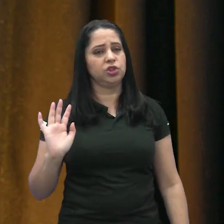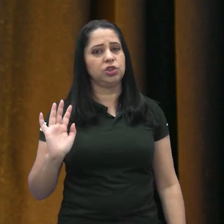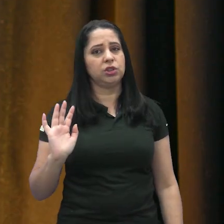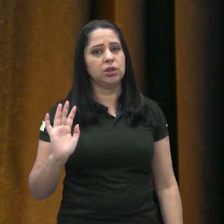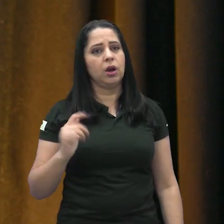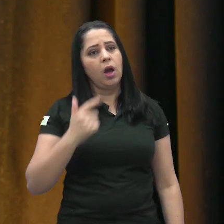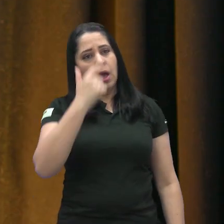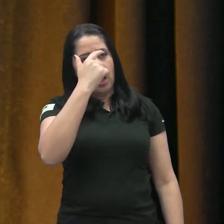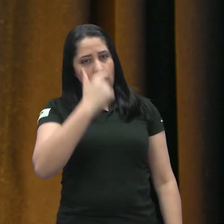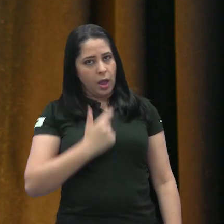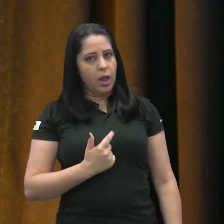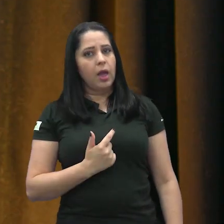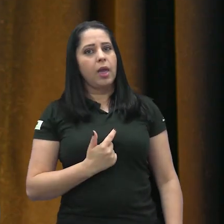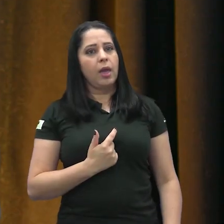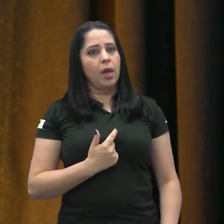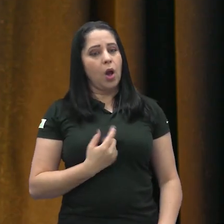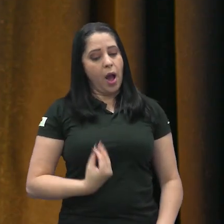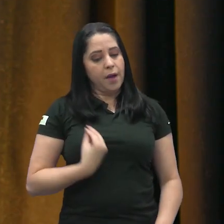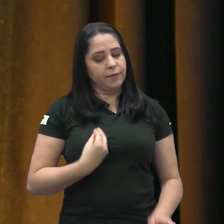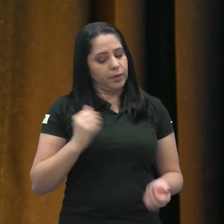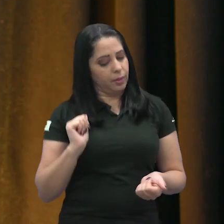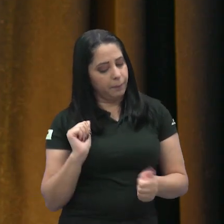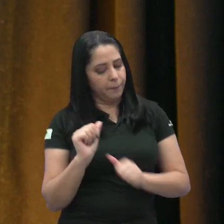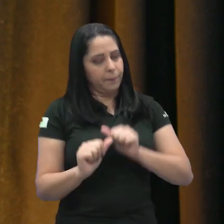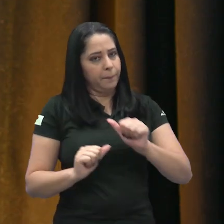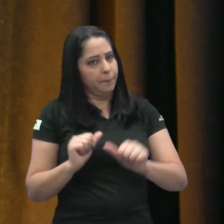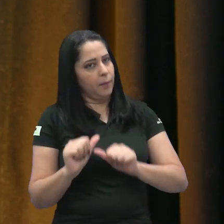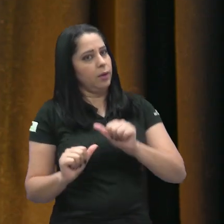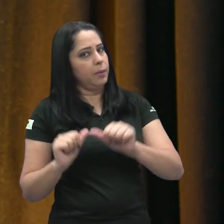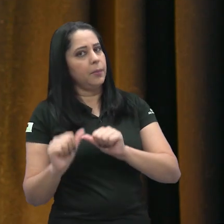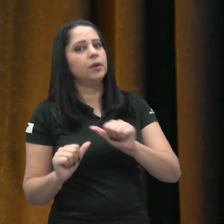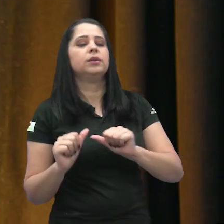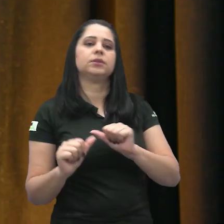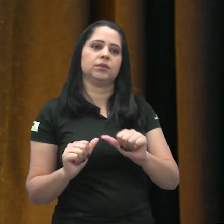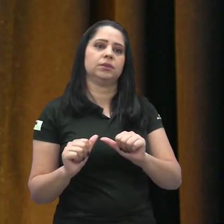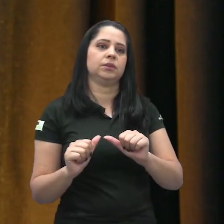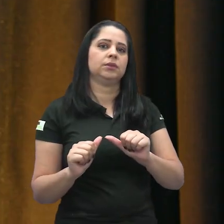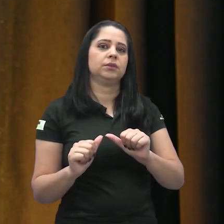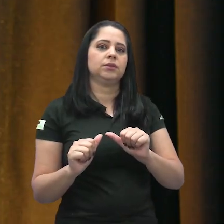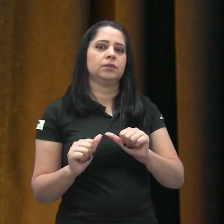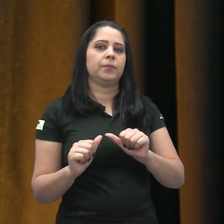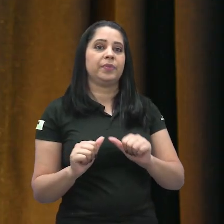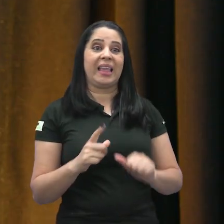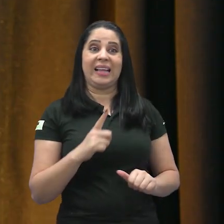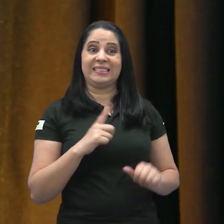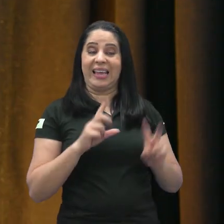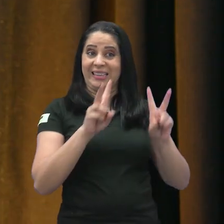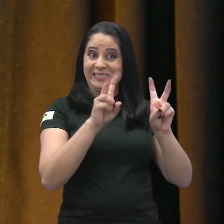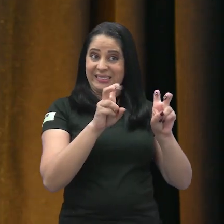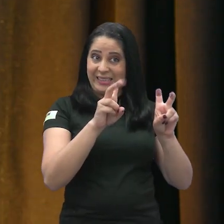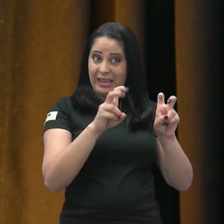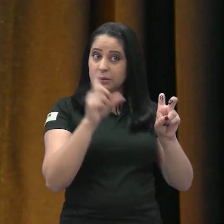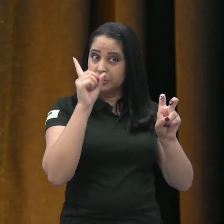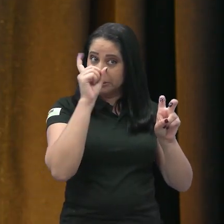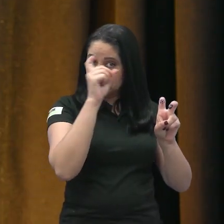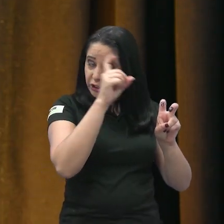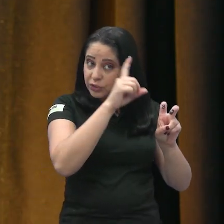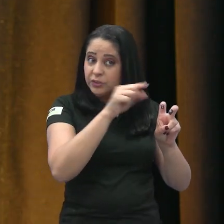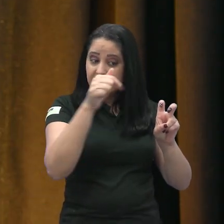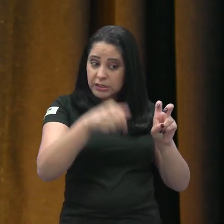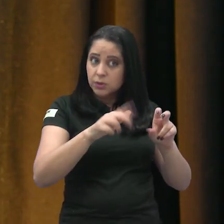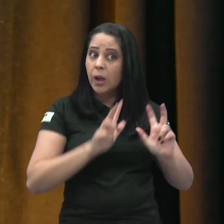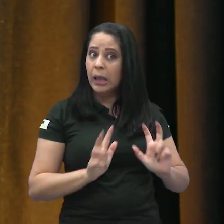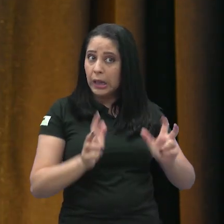modificando o seu trabalho e vai também colocando como é que é as suas decisões. Né? Tem pautas pesadas